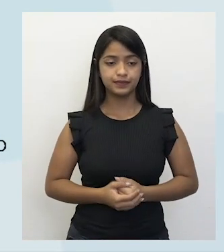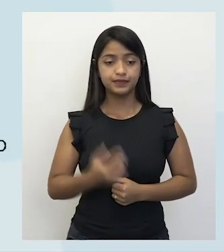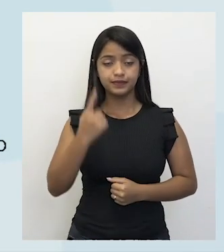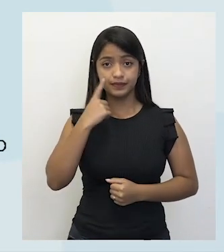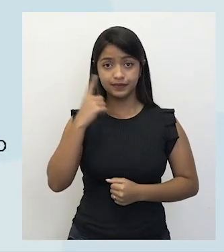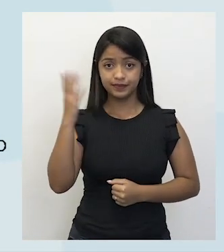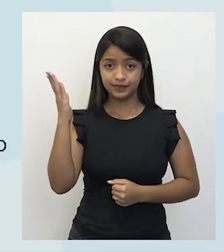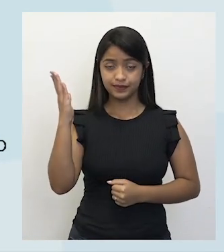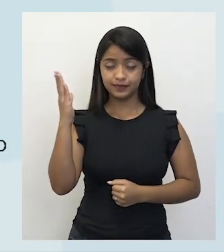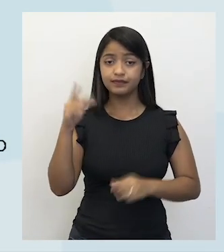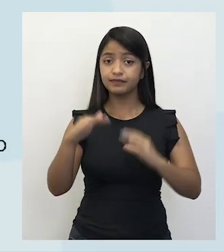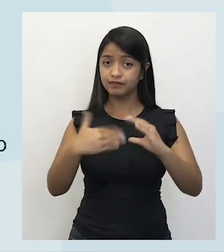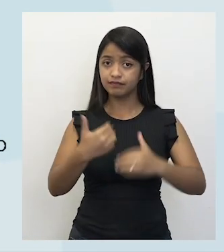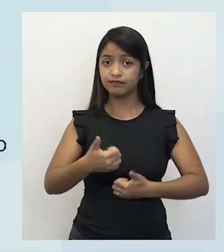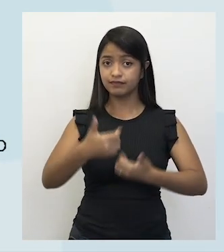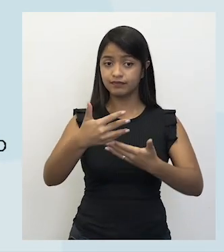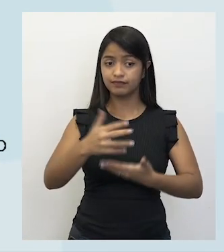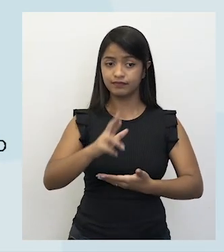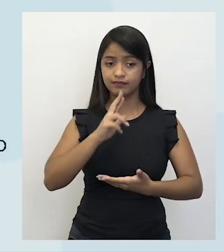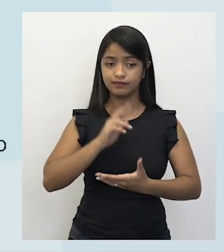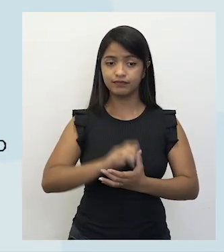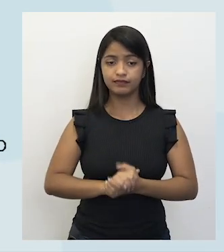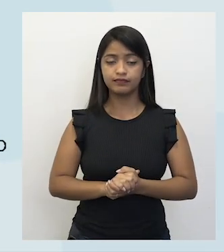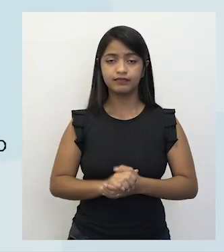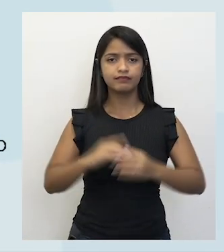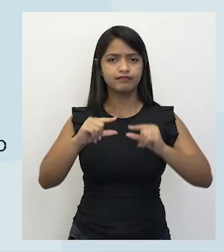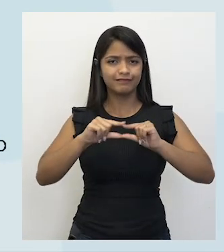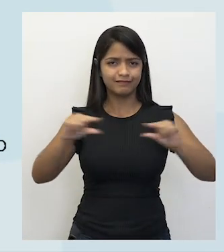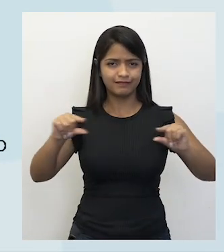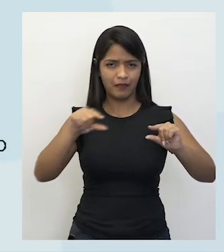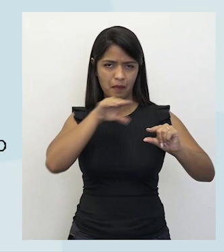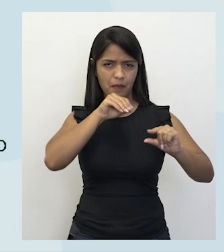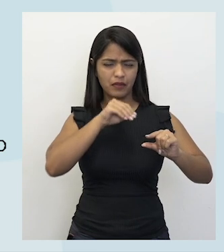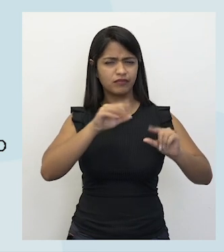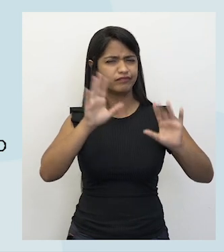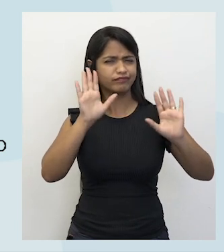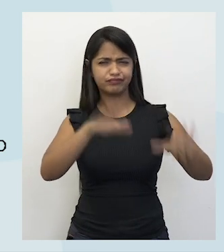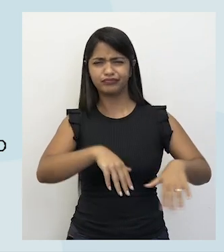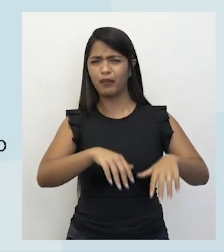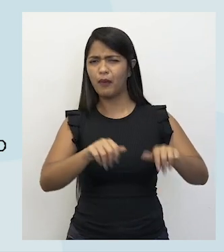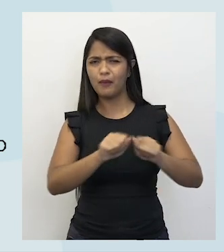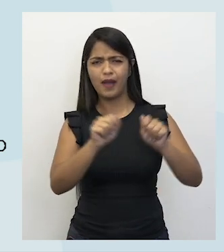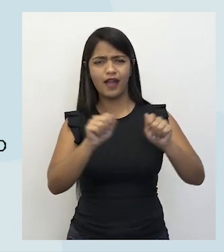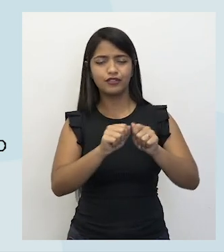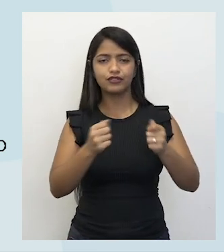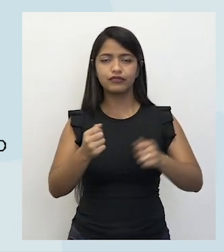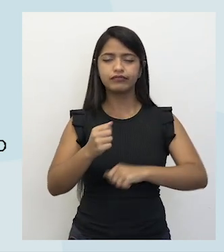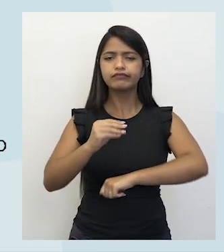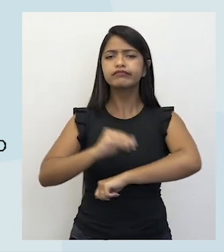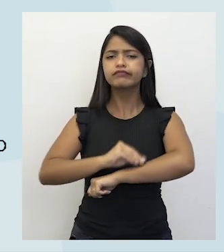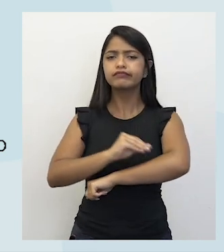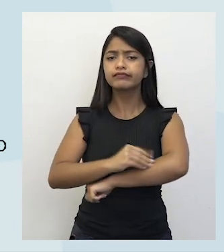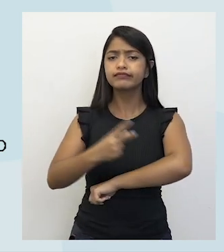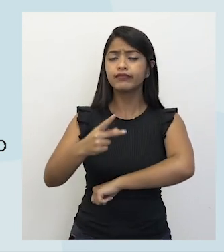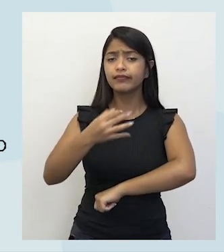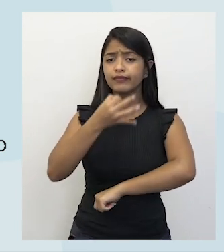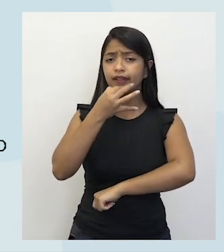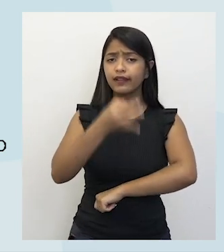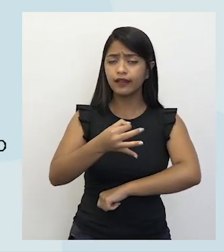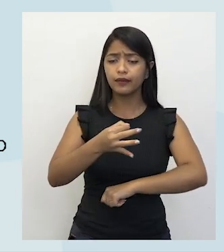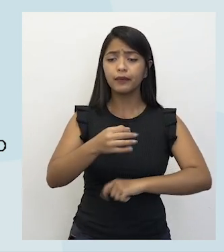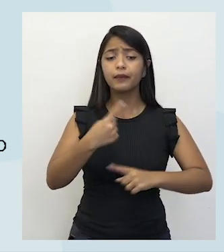Responder também no chat. Ao dizer, ora, que bobagem, o sapo expressa a opinião dele em relação